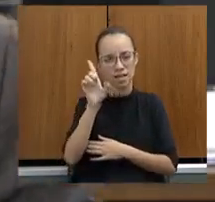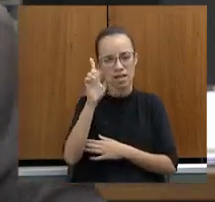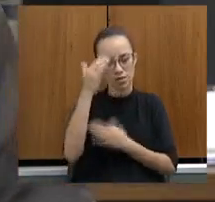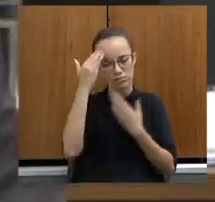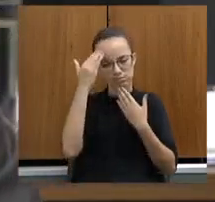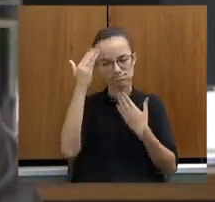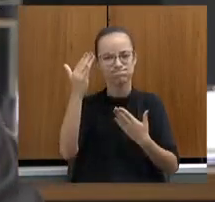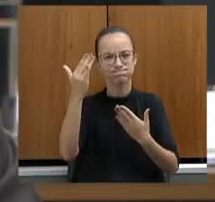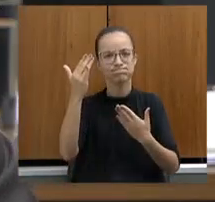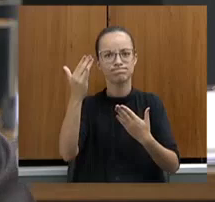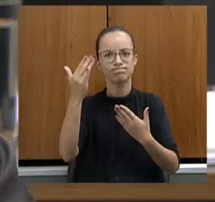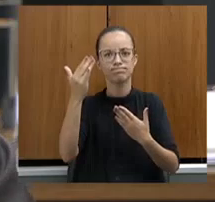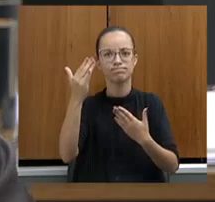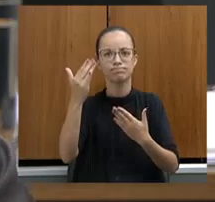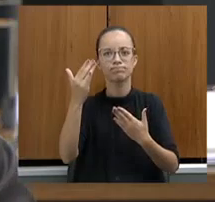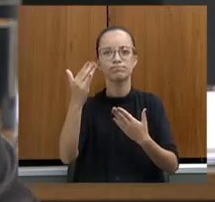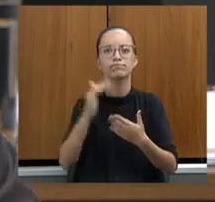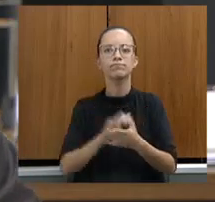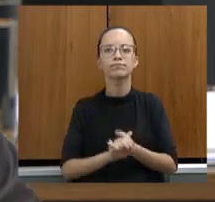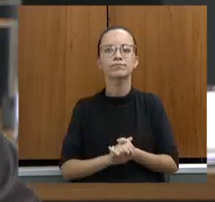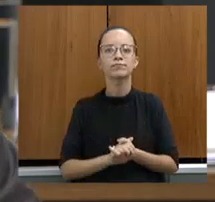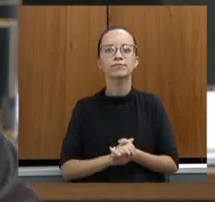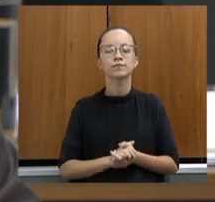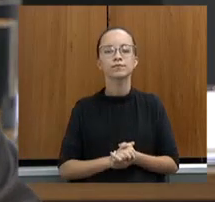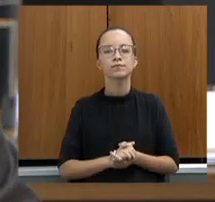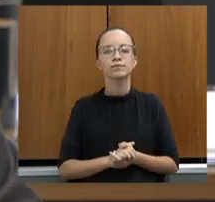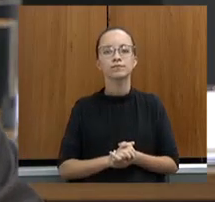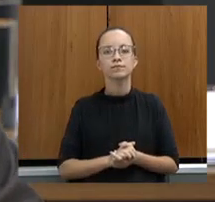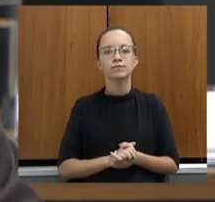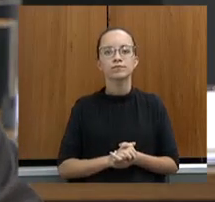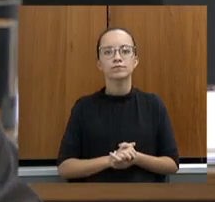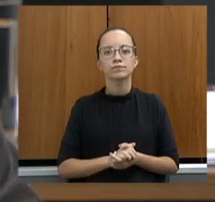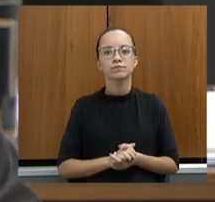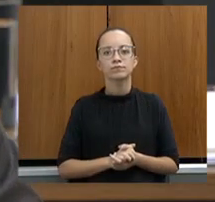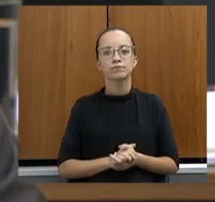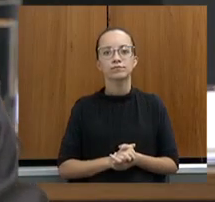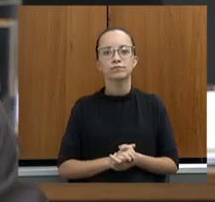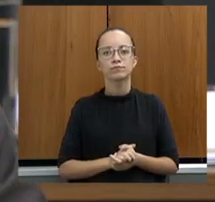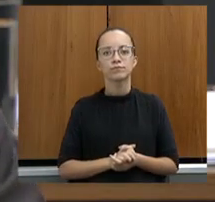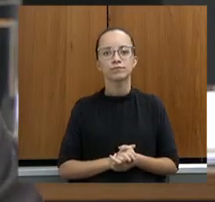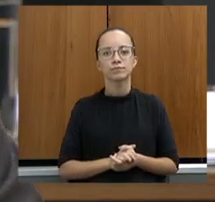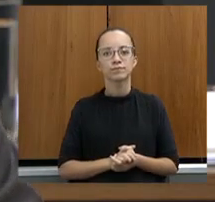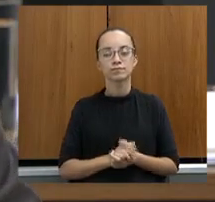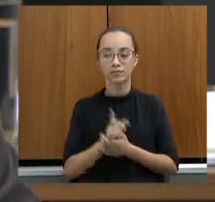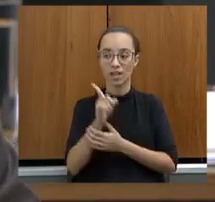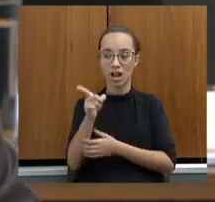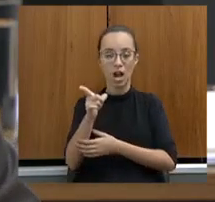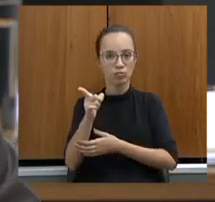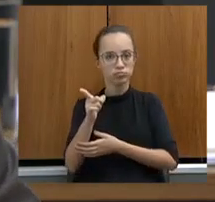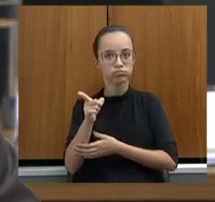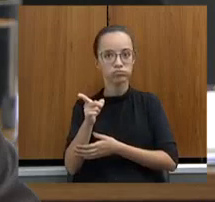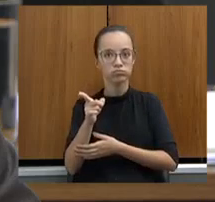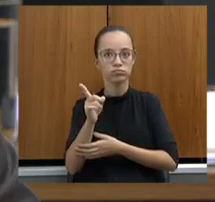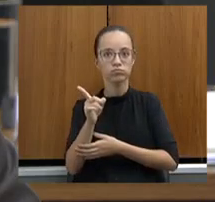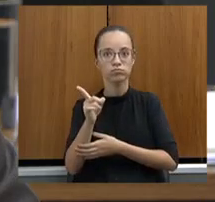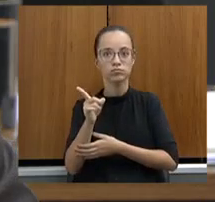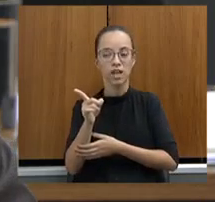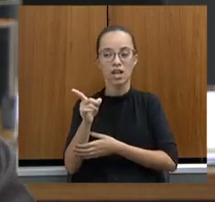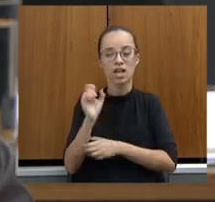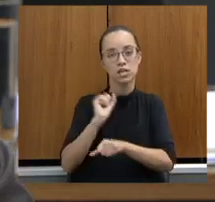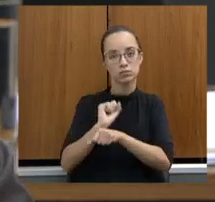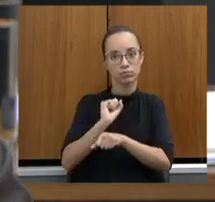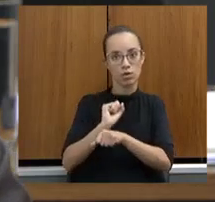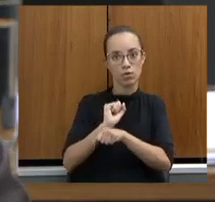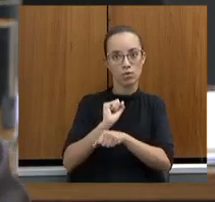gentilmente concedida aqui a sua vez né ficado para depois da minha fala